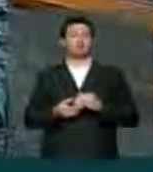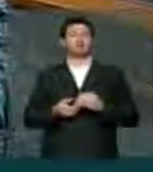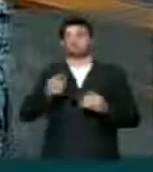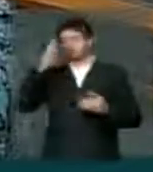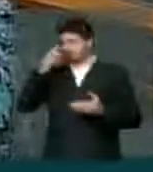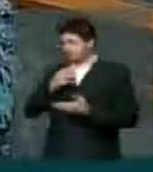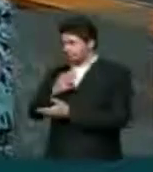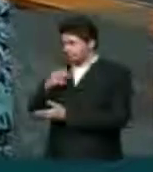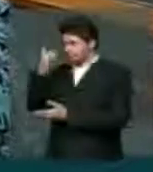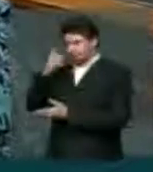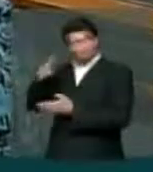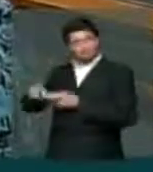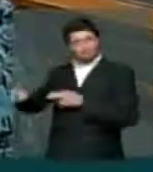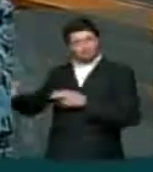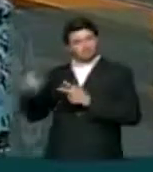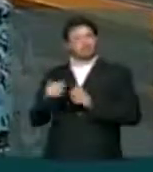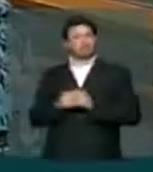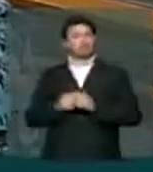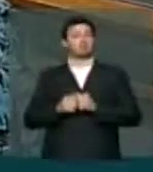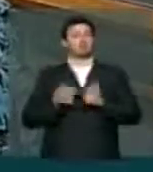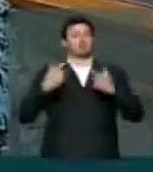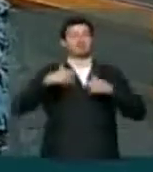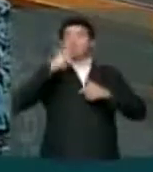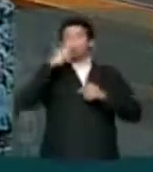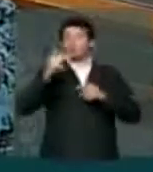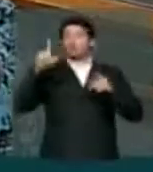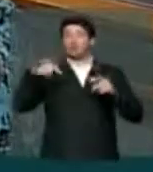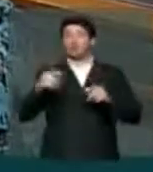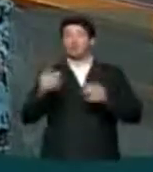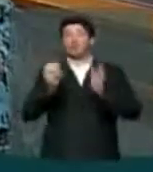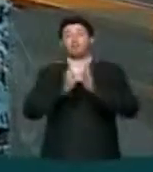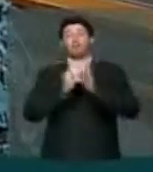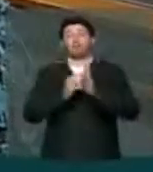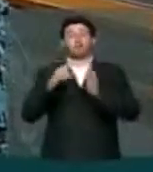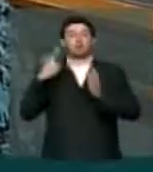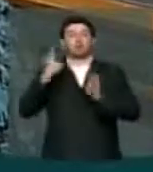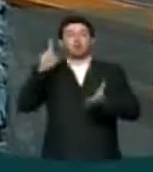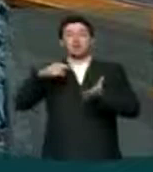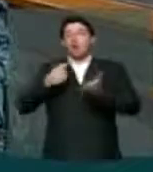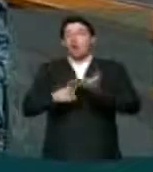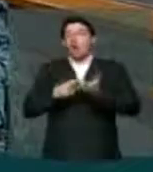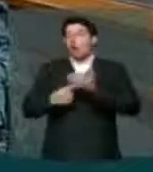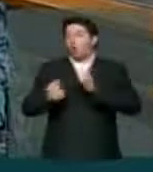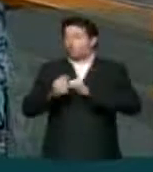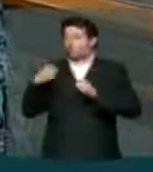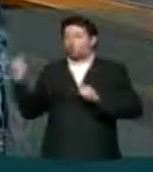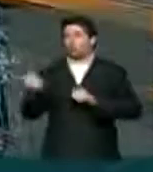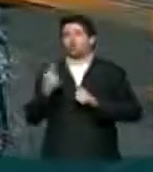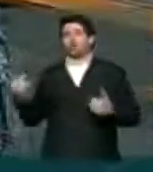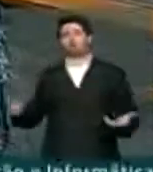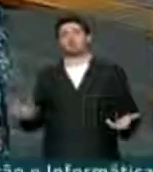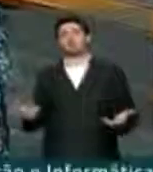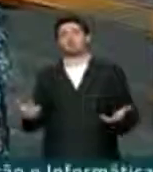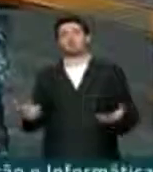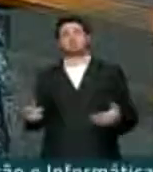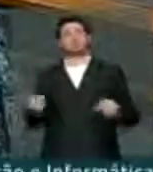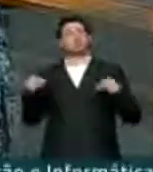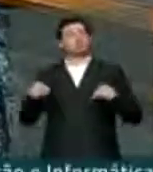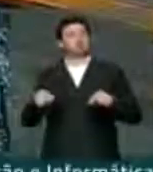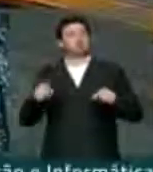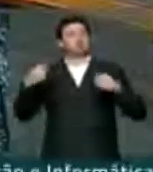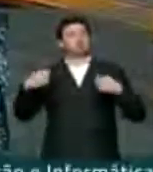senhores parlamentares que estão aqui também, e eu acho que o que nos falta é estabelecer um pacto conosco mesmo, né, de que essa